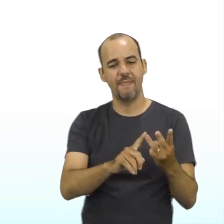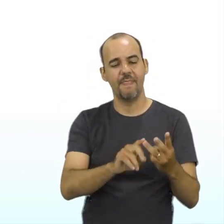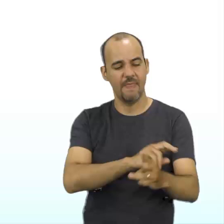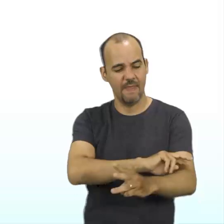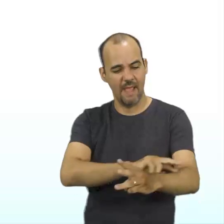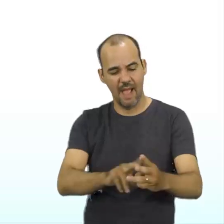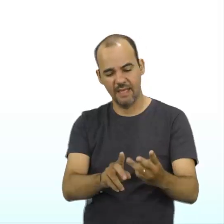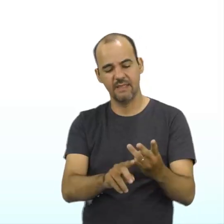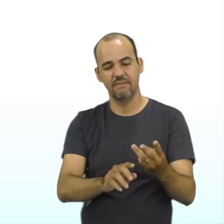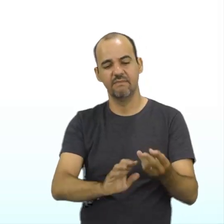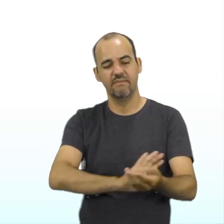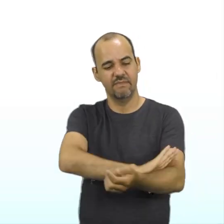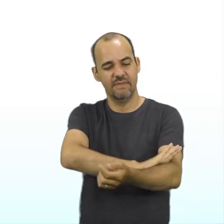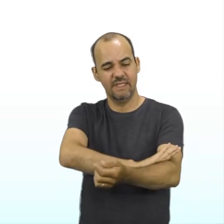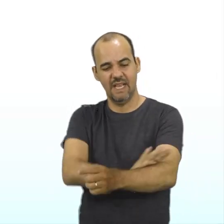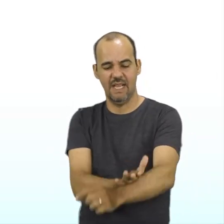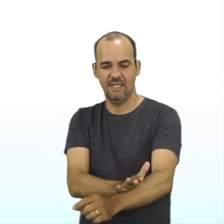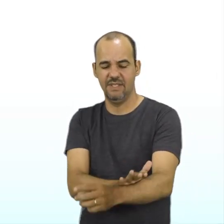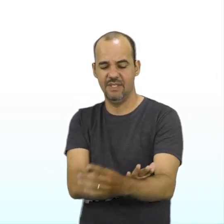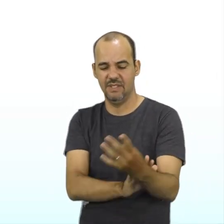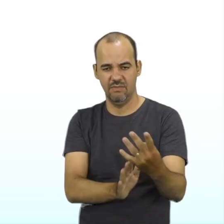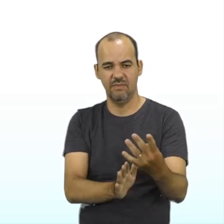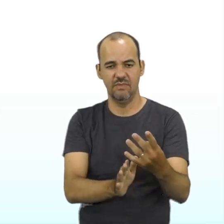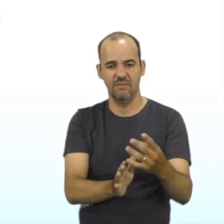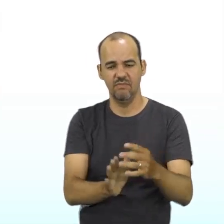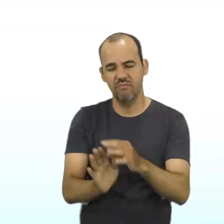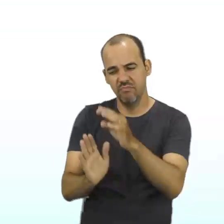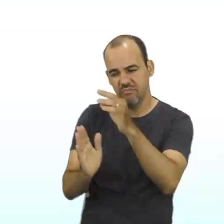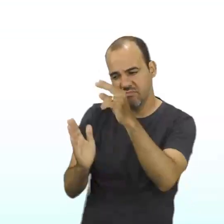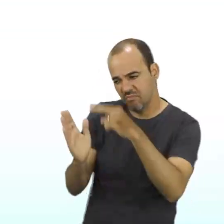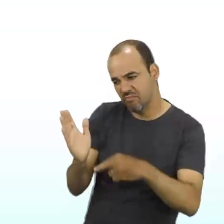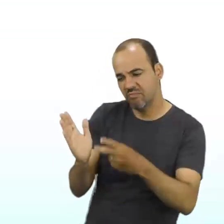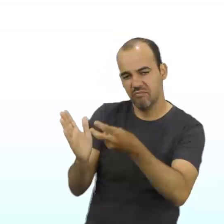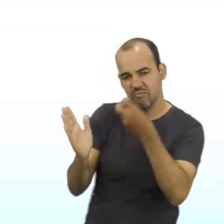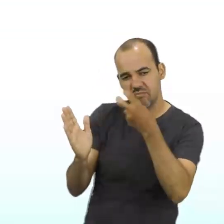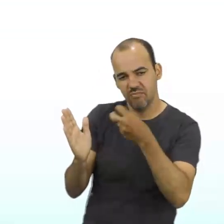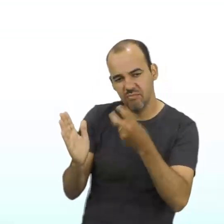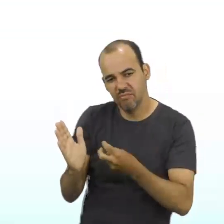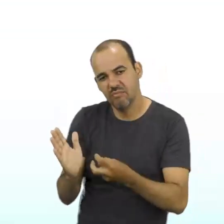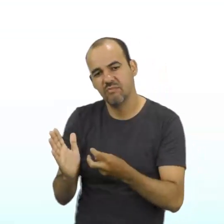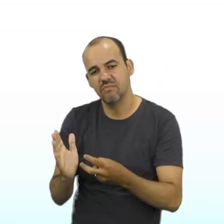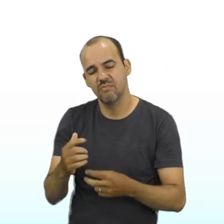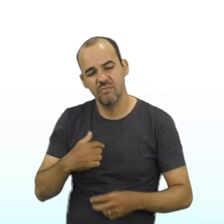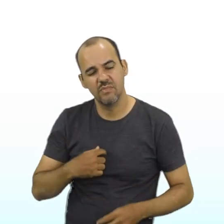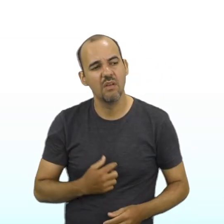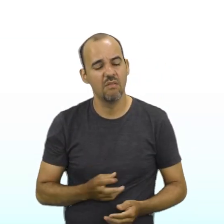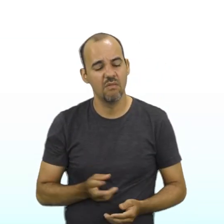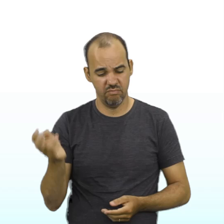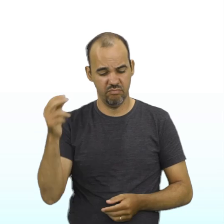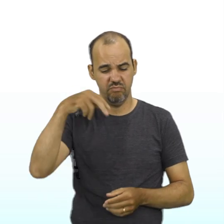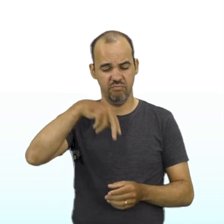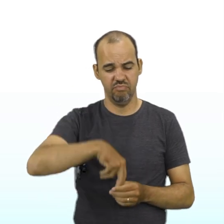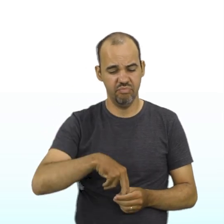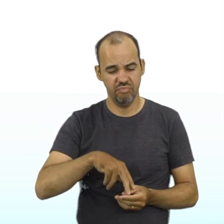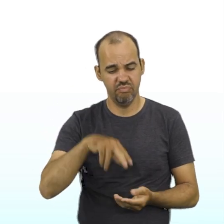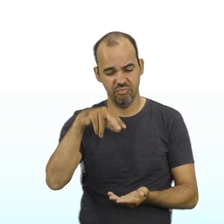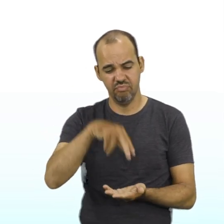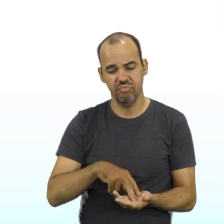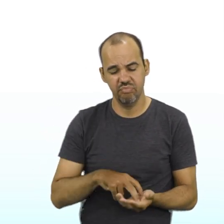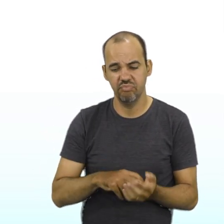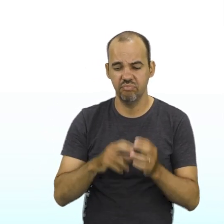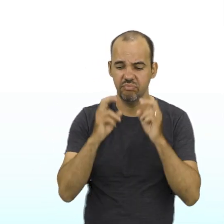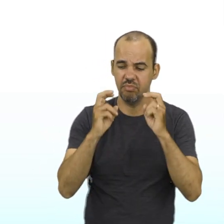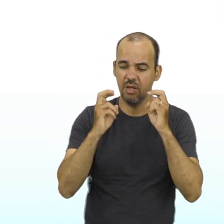o texto já deu o tom para a gente, né? Então, o que você quer declarar, o vagão viajava no vagão viajava um anjo de cor diferente,